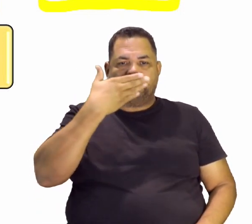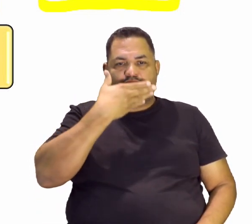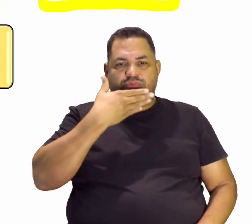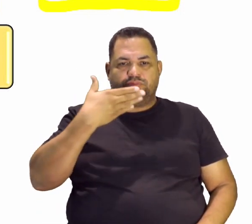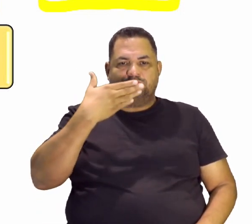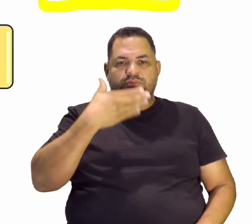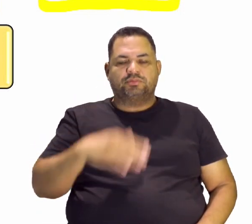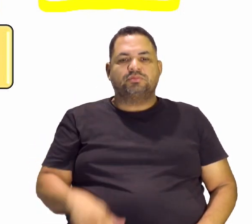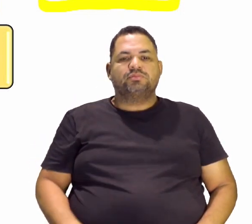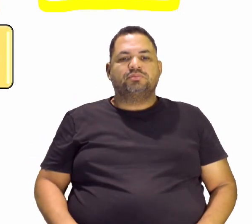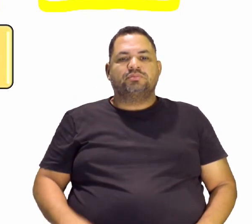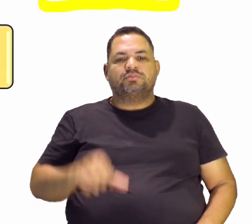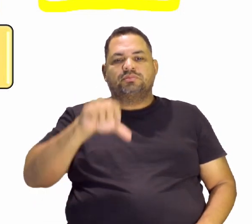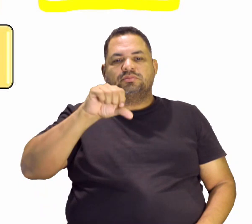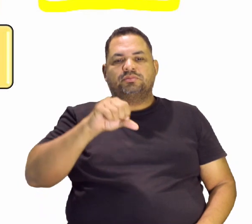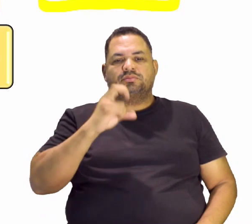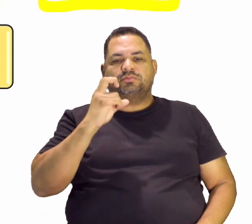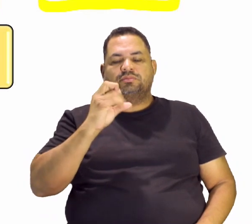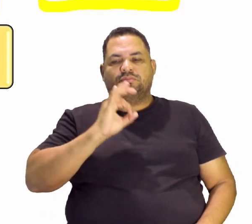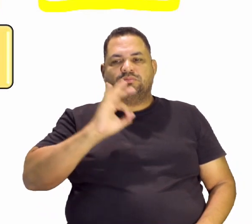glicose e glicogênio a